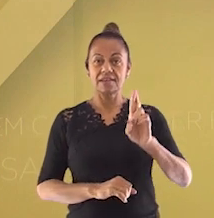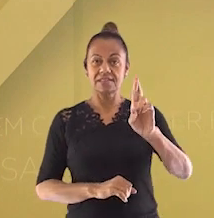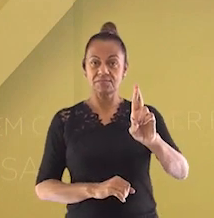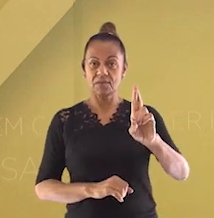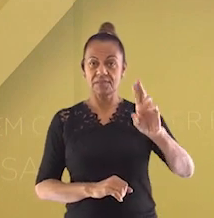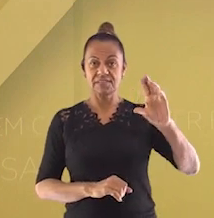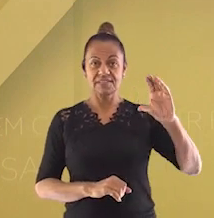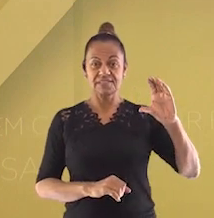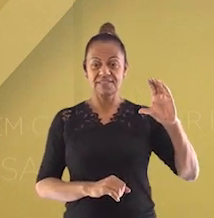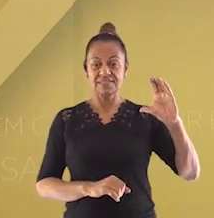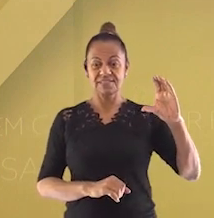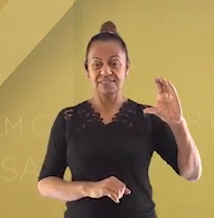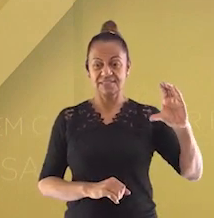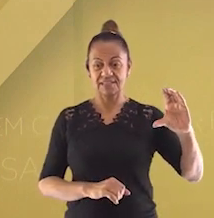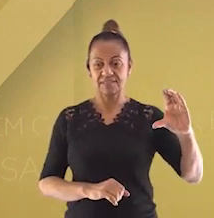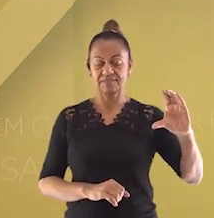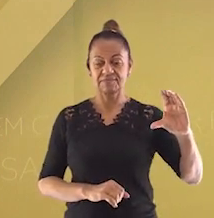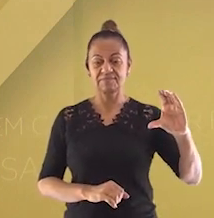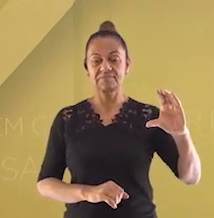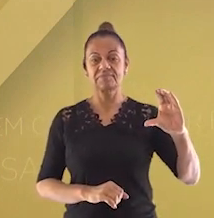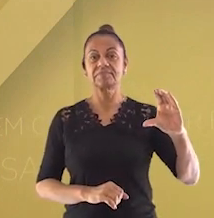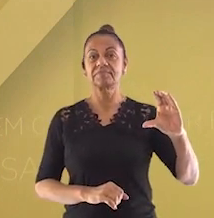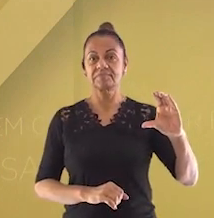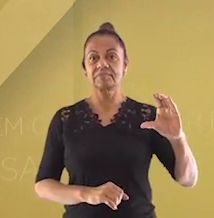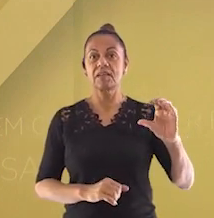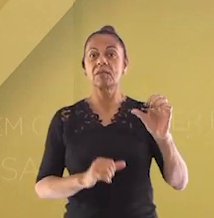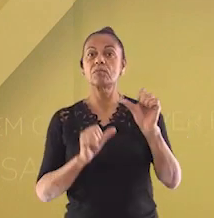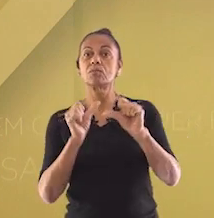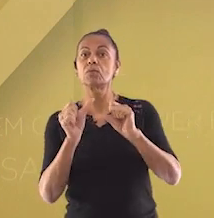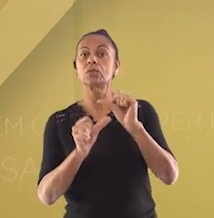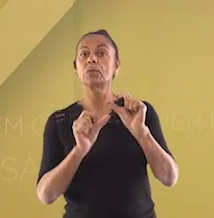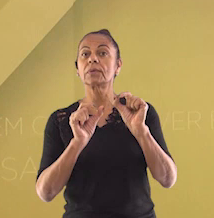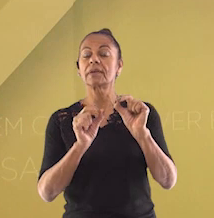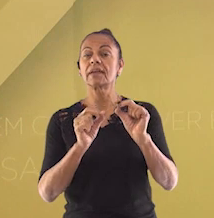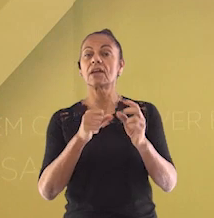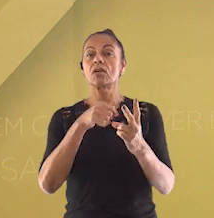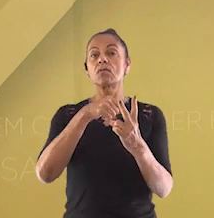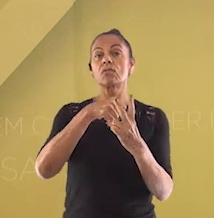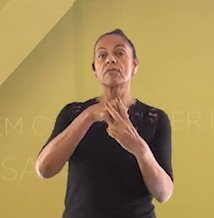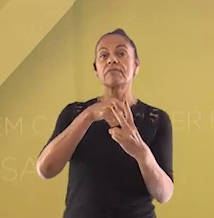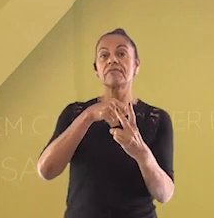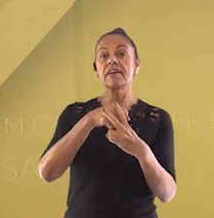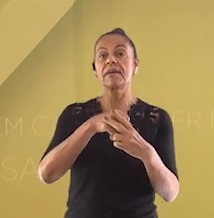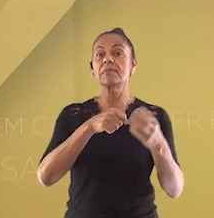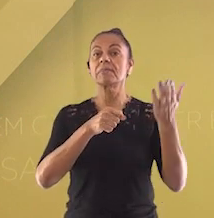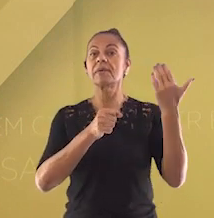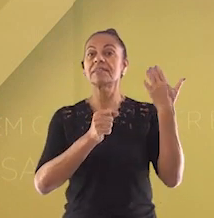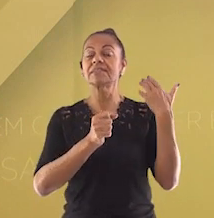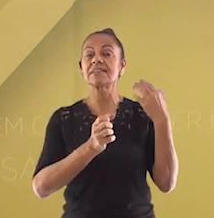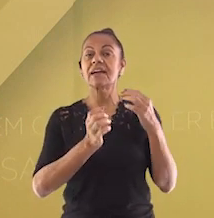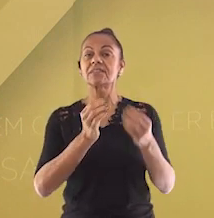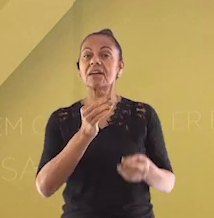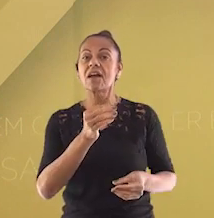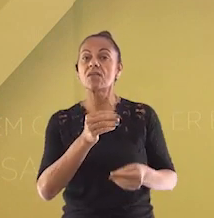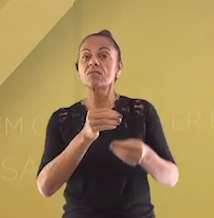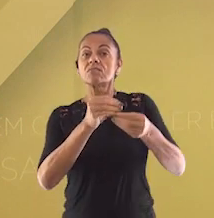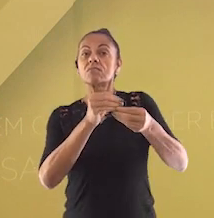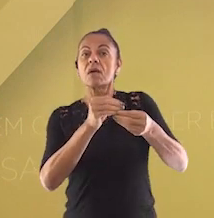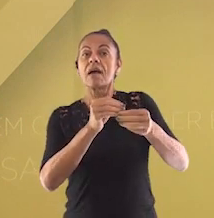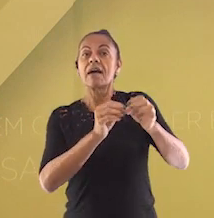de Life What is apenas modificamos o verbo regular para o passado com a adição do Ed